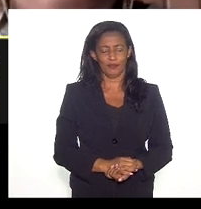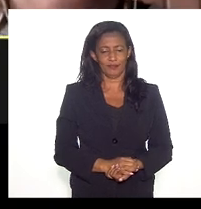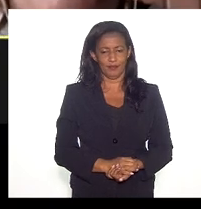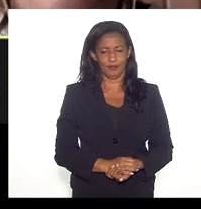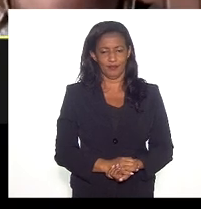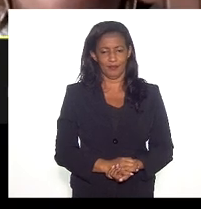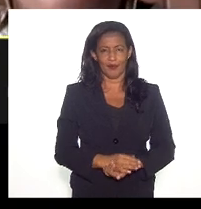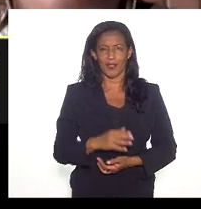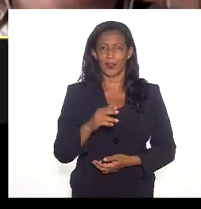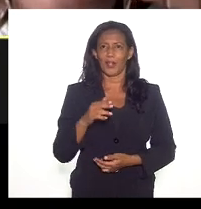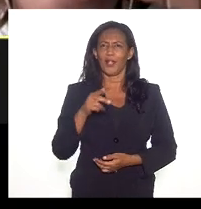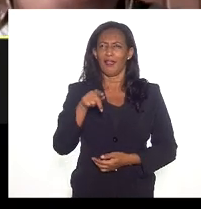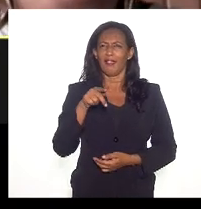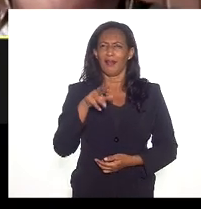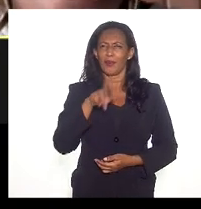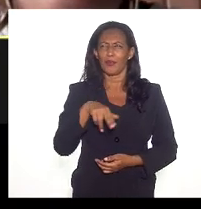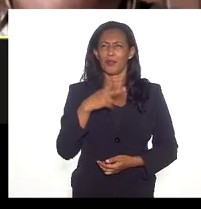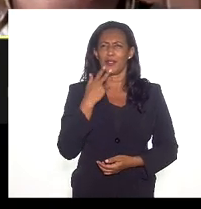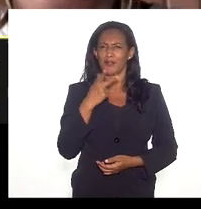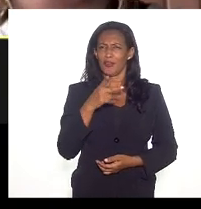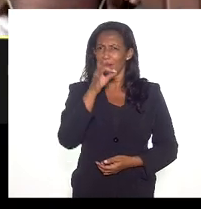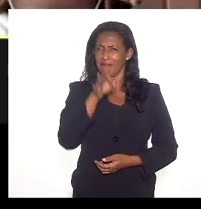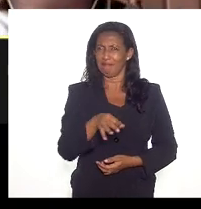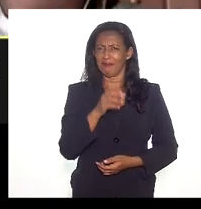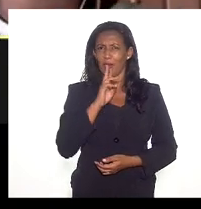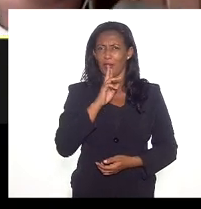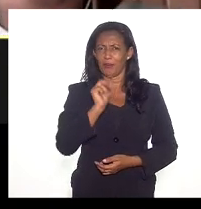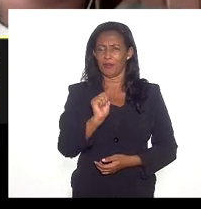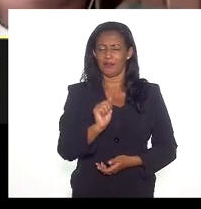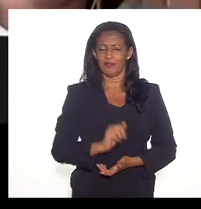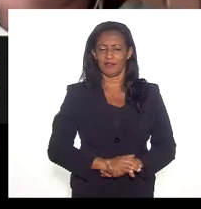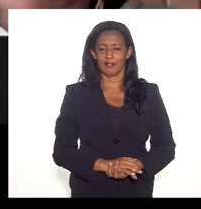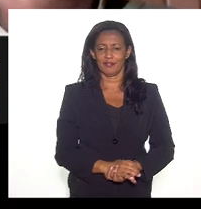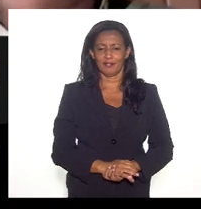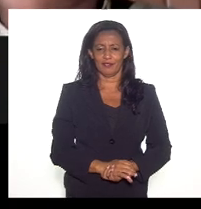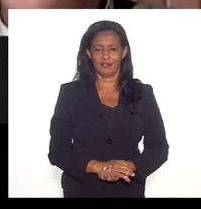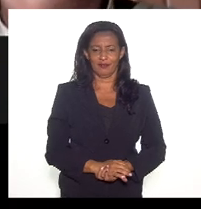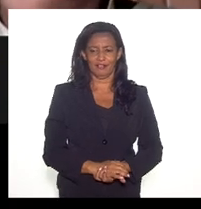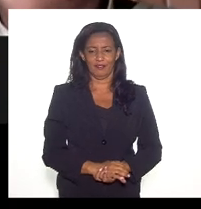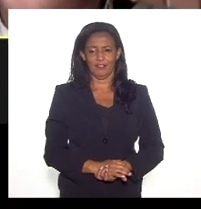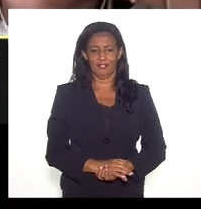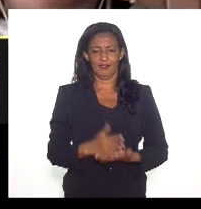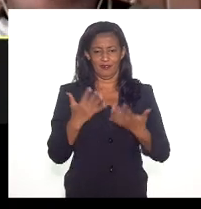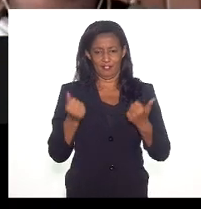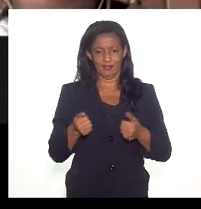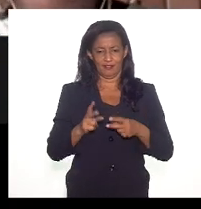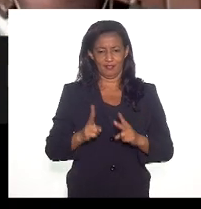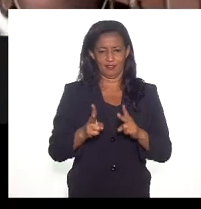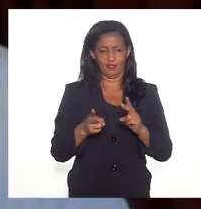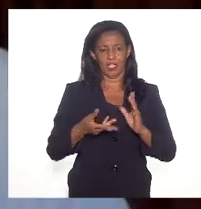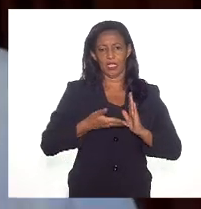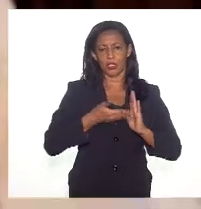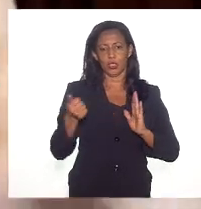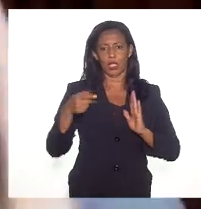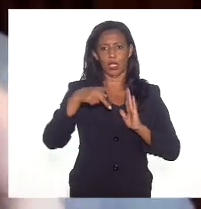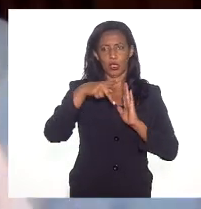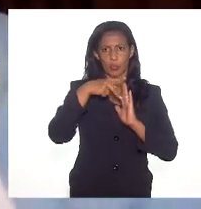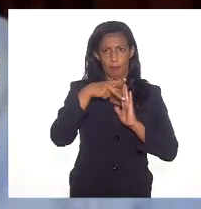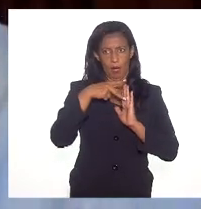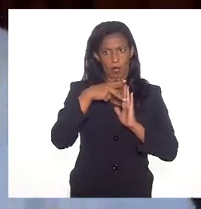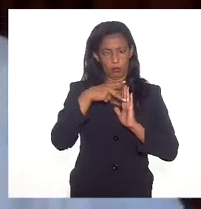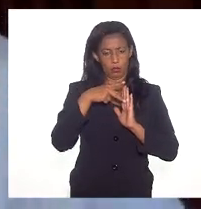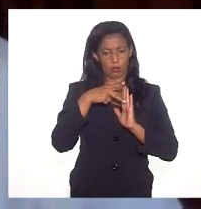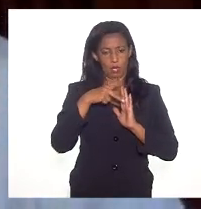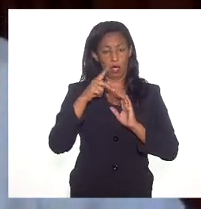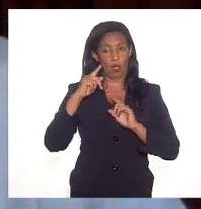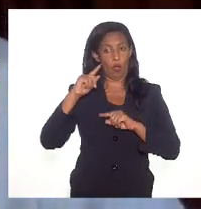Por isso que o deputado Rodrigo Amorim falou corretamente. Então, vamos avançar. Falha. Retirado de pauta por uma sessão,